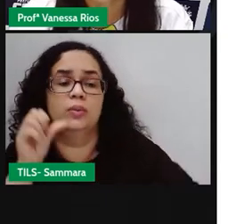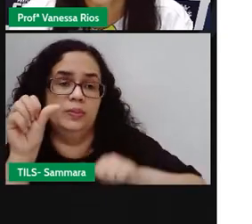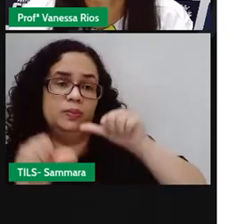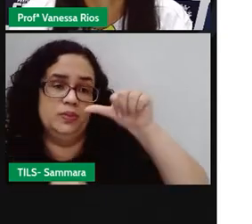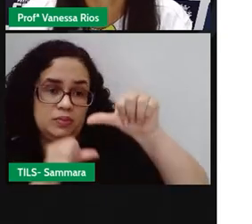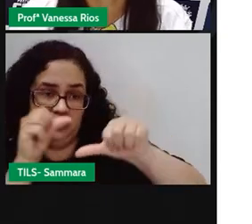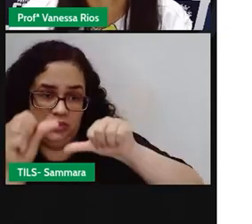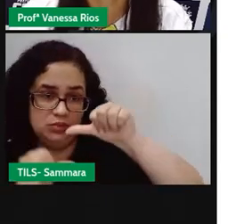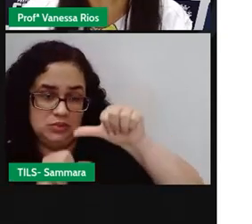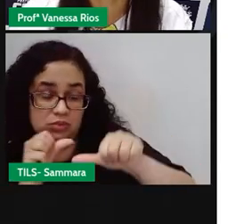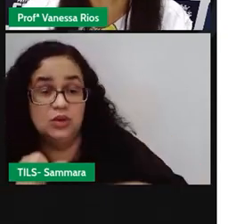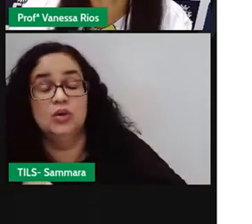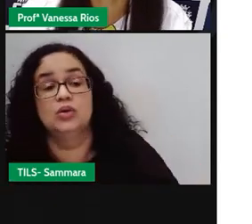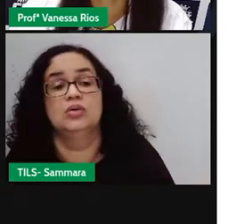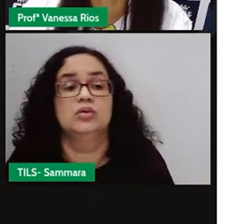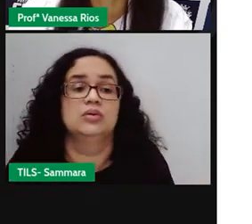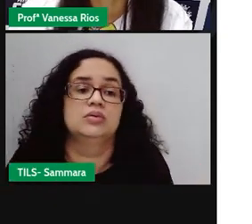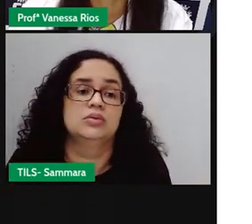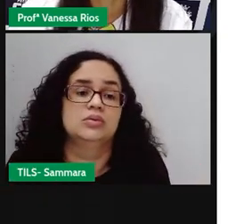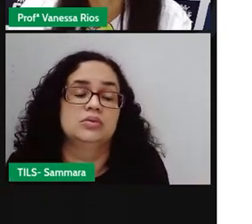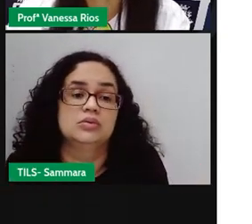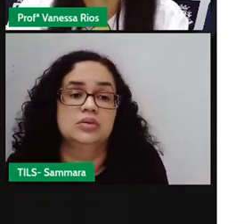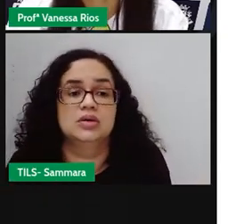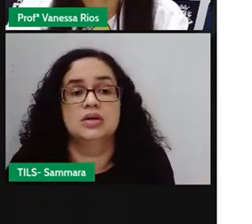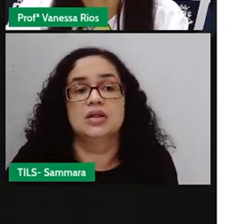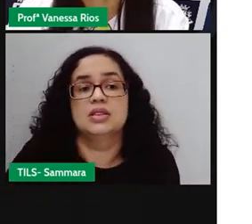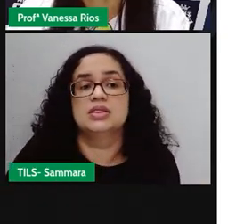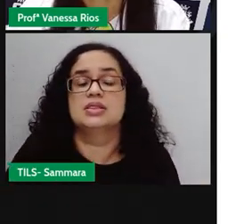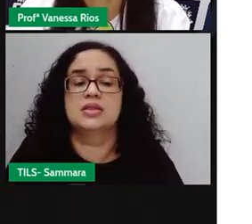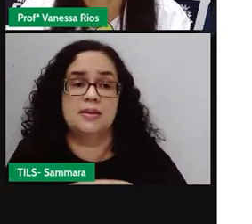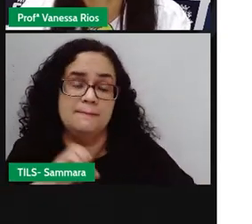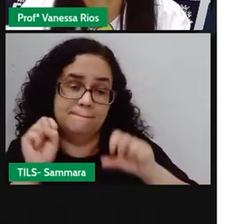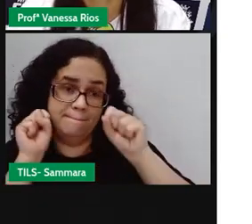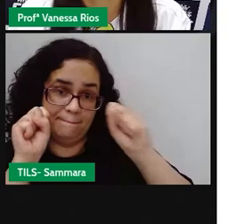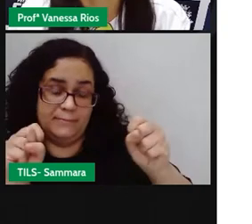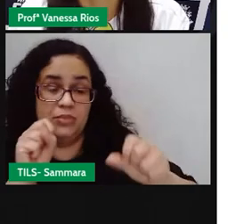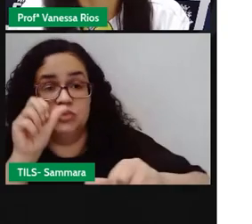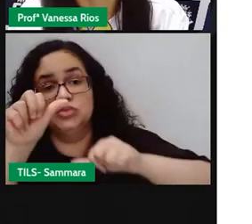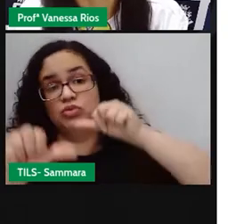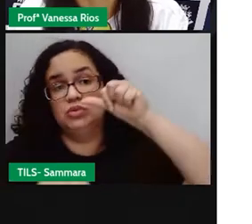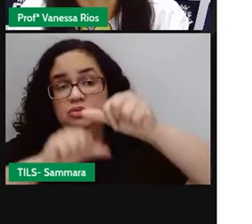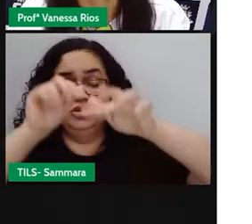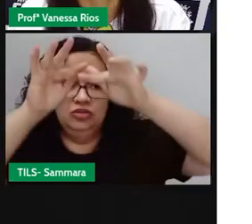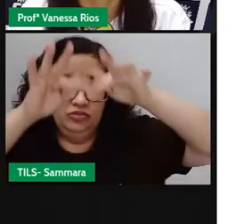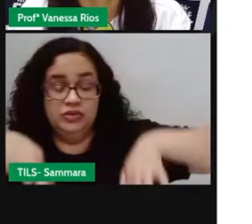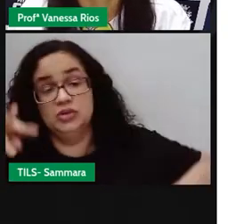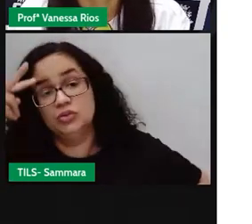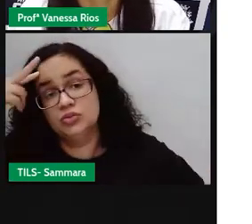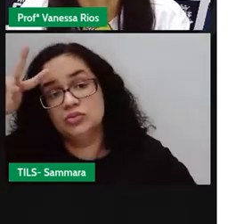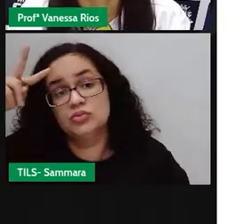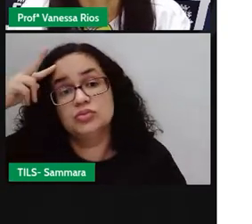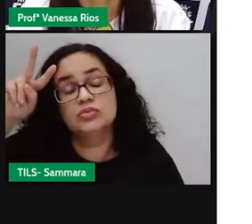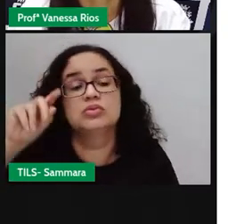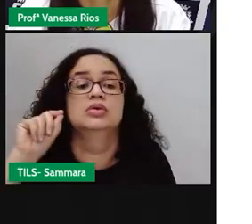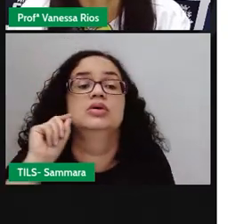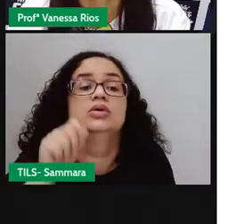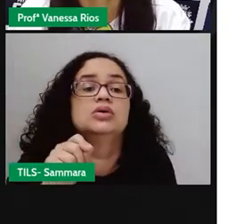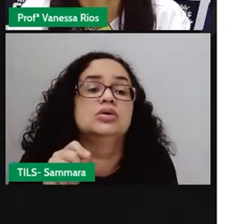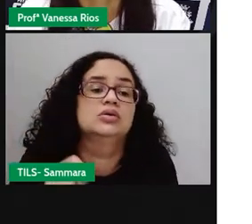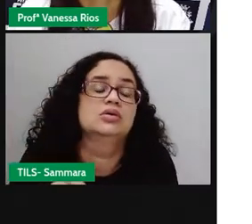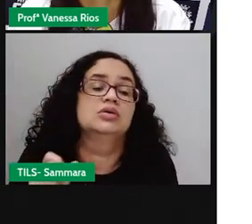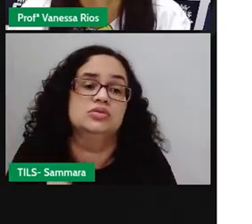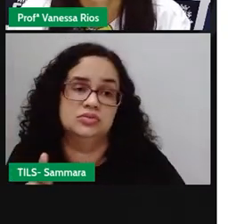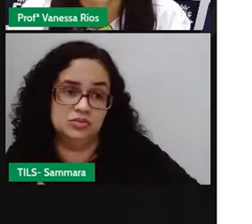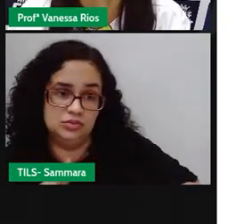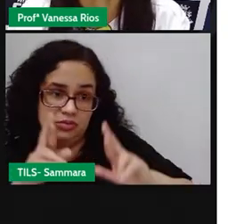mudaria? Como você contaria? Tendo essa possibilidade de mudar o final da história, o que é que você faria